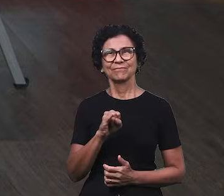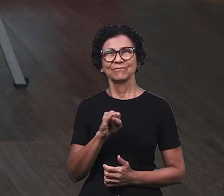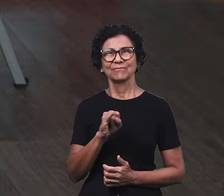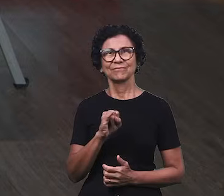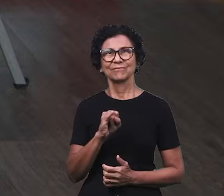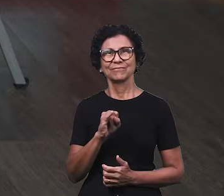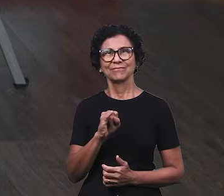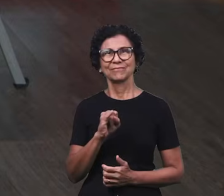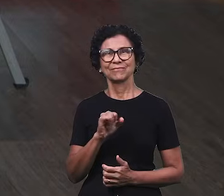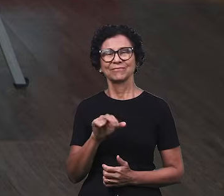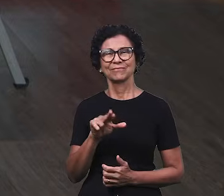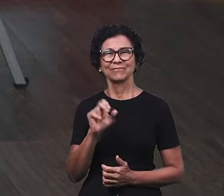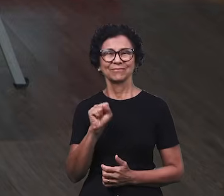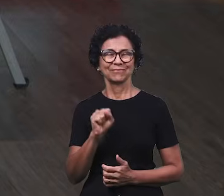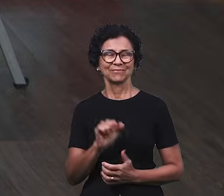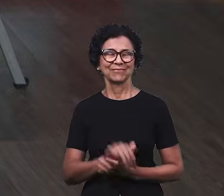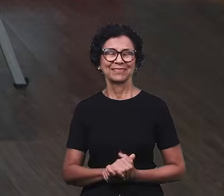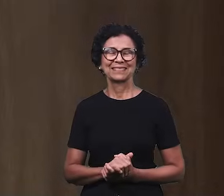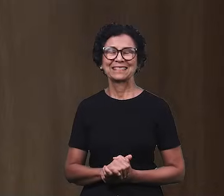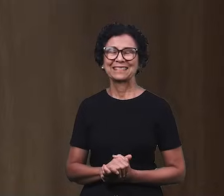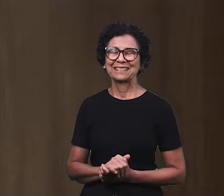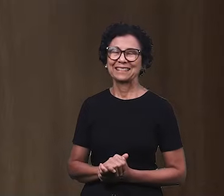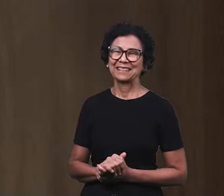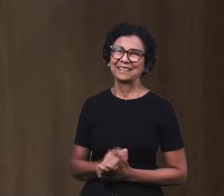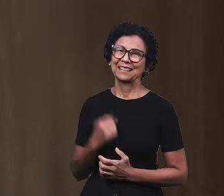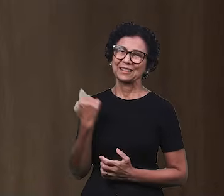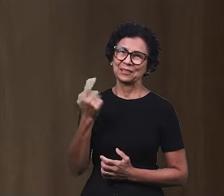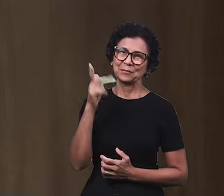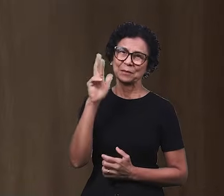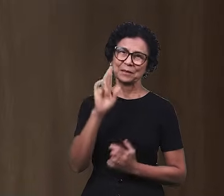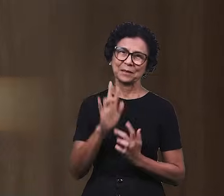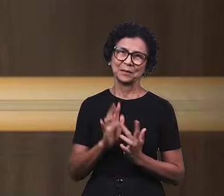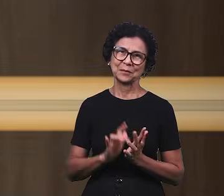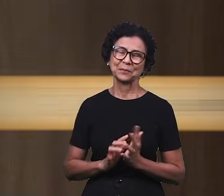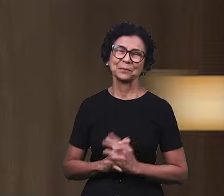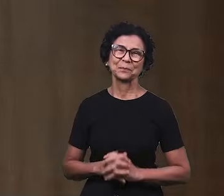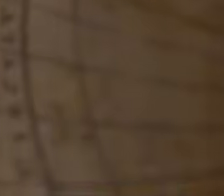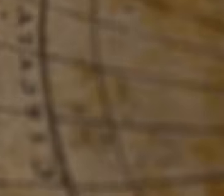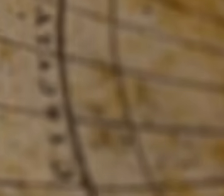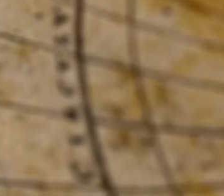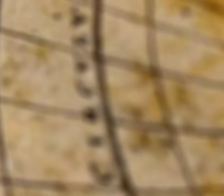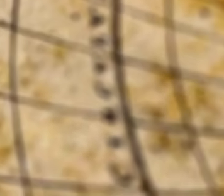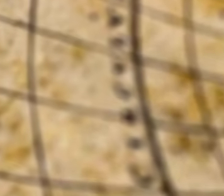Pai Senhor, professor Vinícius. Pai do Senhor a todos. A paz do Senhor a todos.